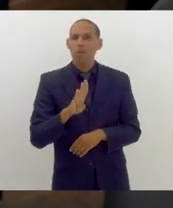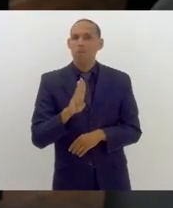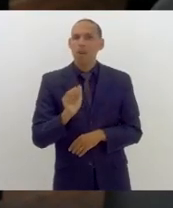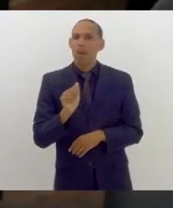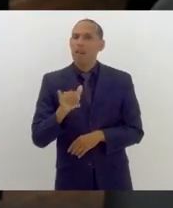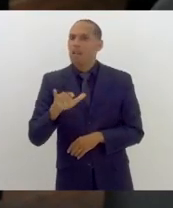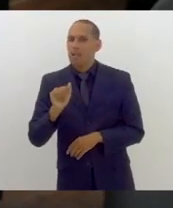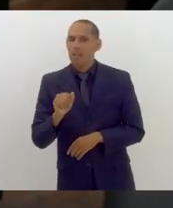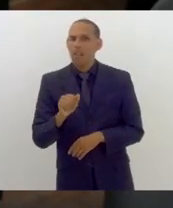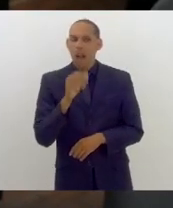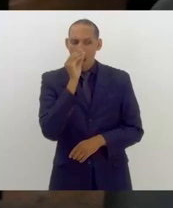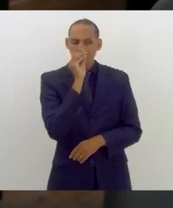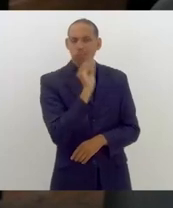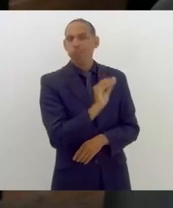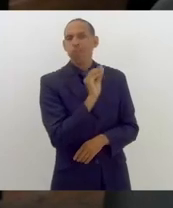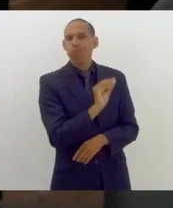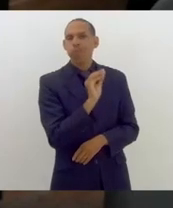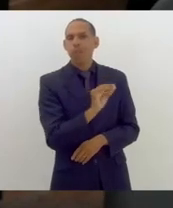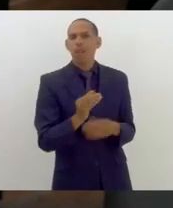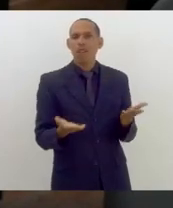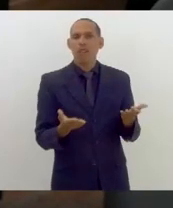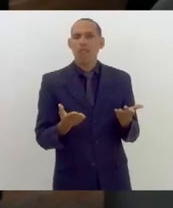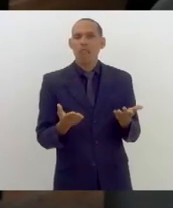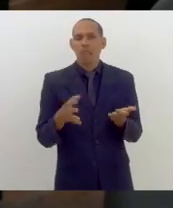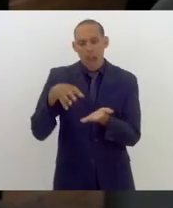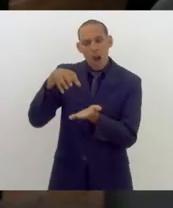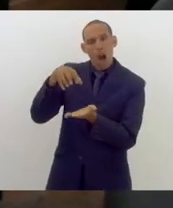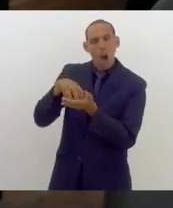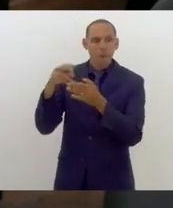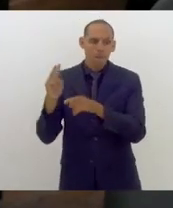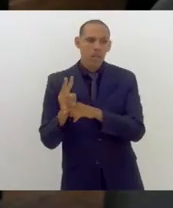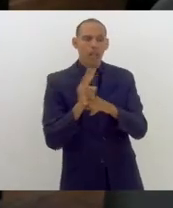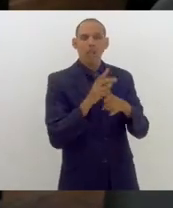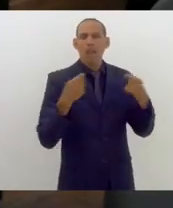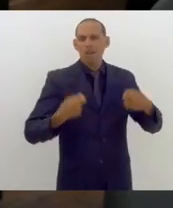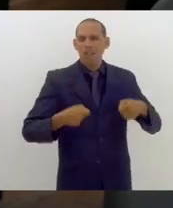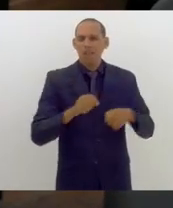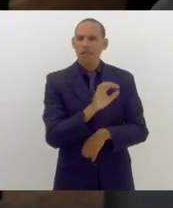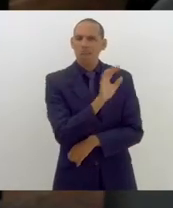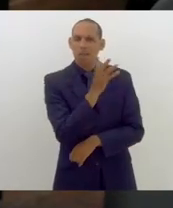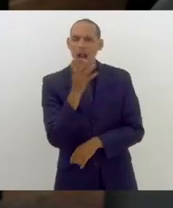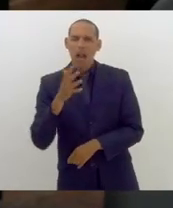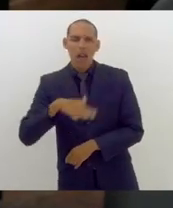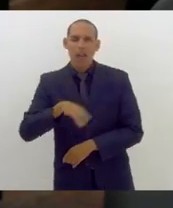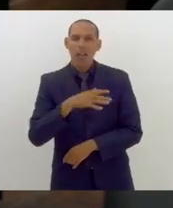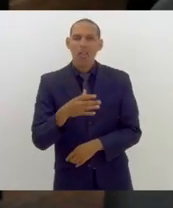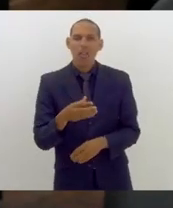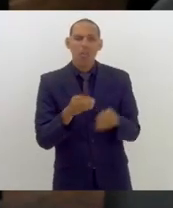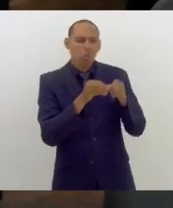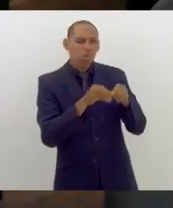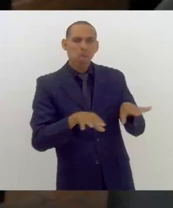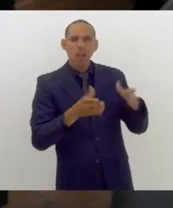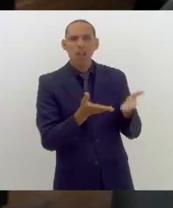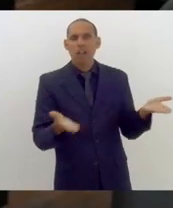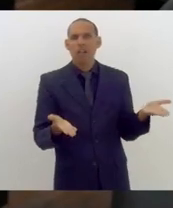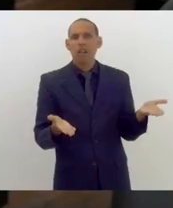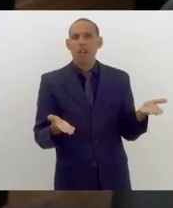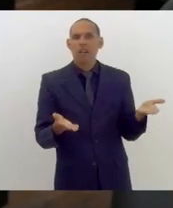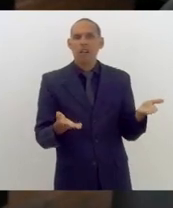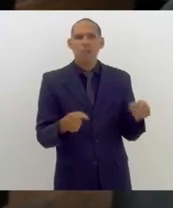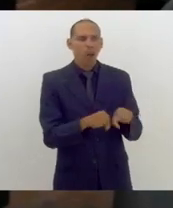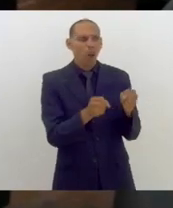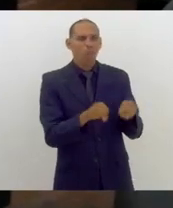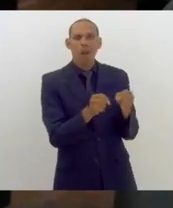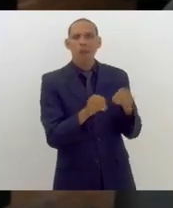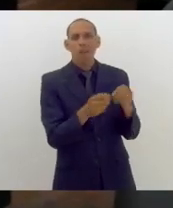relegada a nada né o órgão que deveria proteger o meio ambiente ele tá danando o meio ambiente ele tá prejudicando